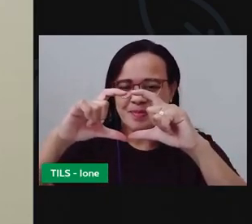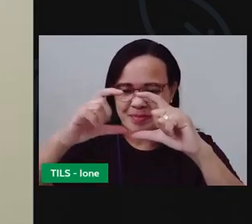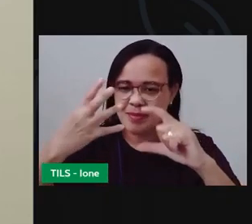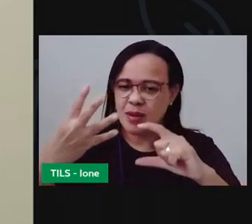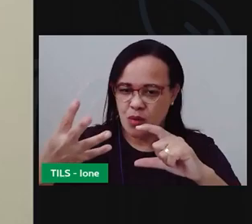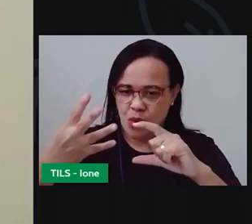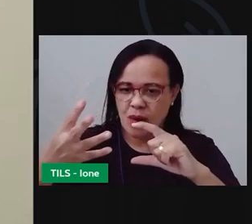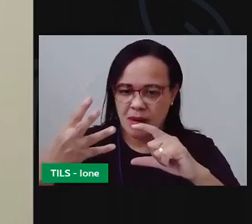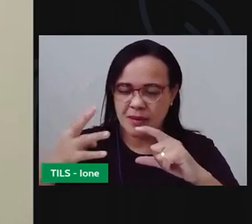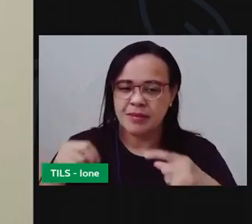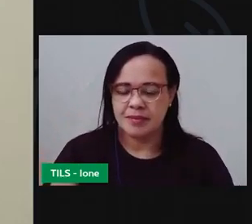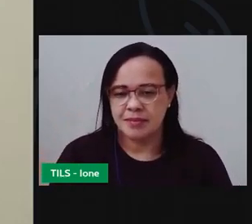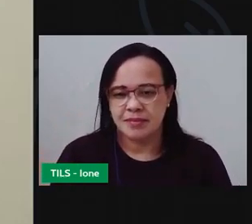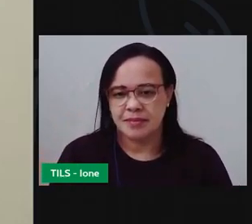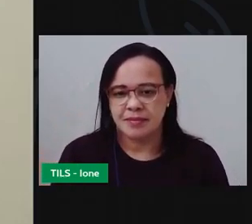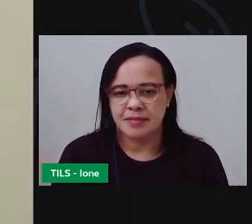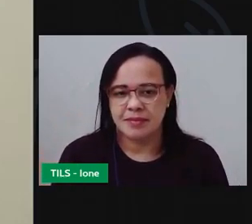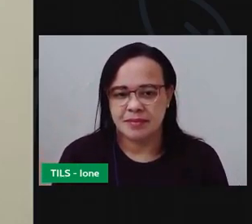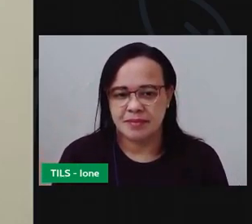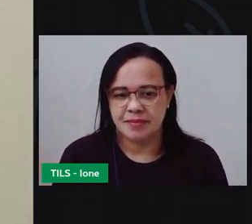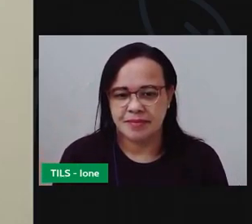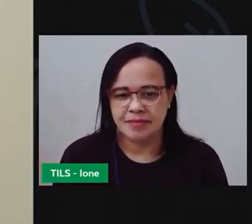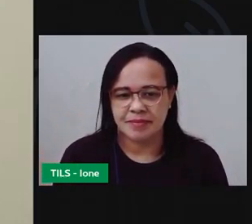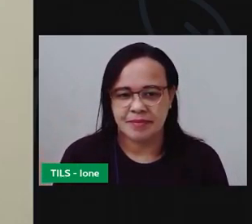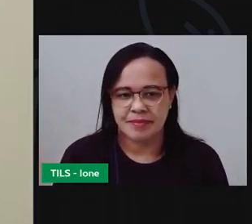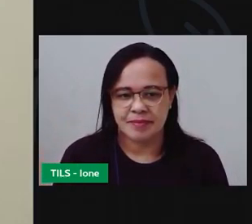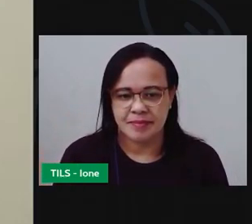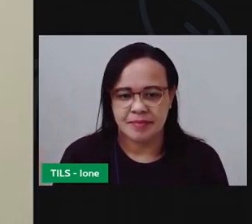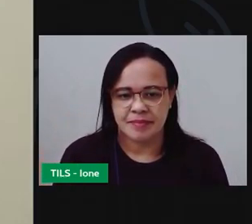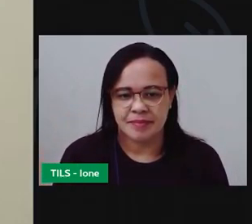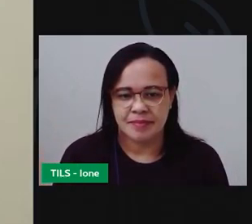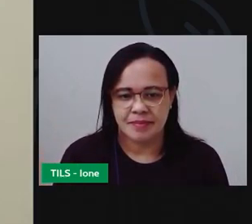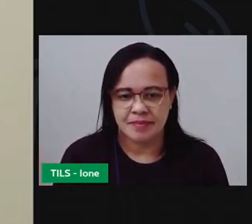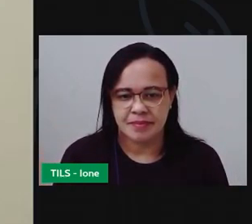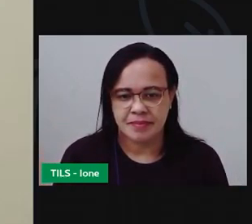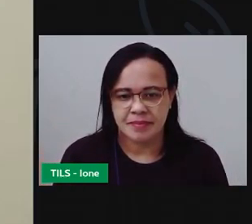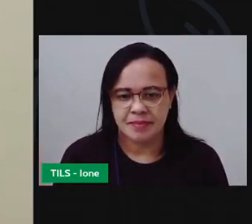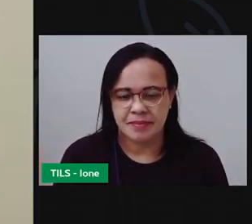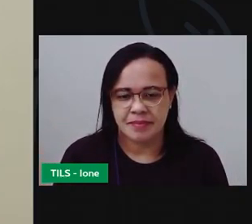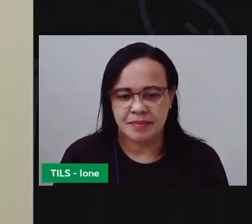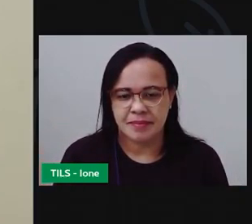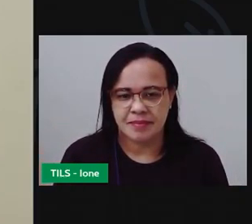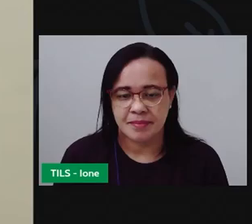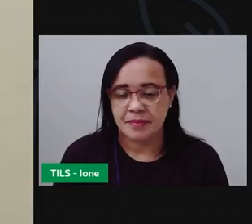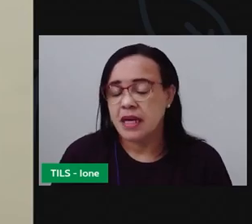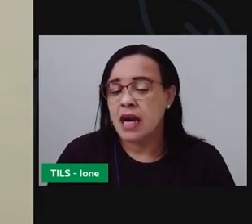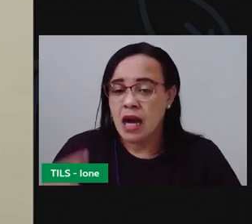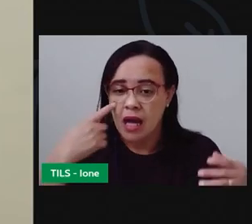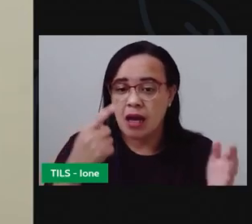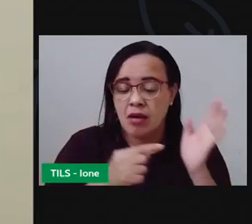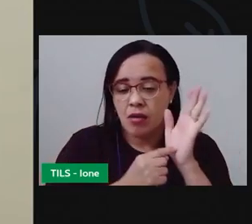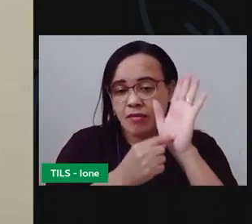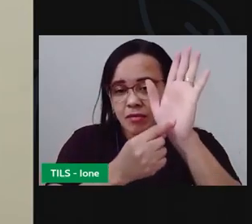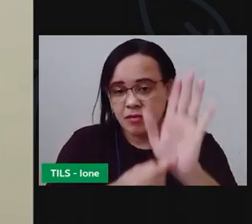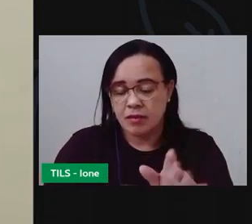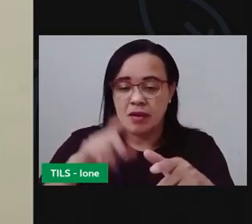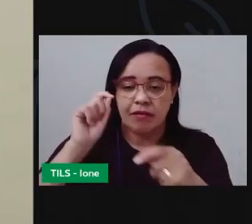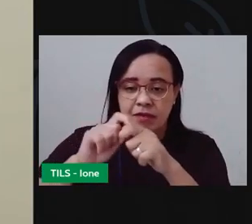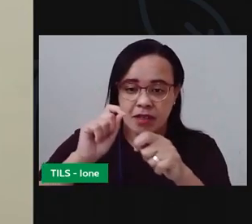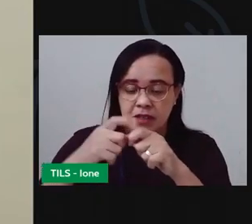cortou, tá? São quatro. Agora, eu só vou fazer em uma, que é para você ver como é que